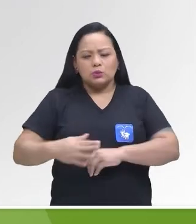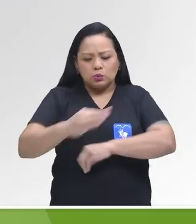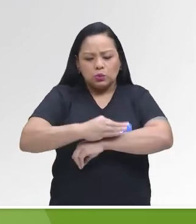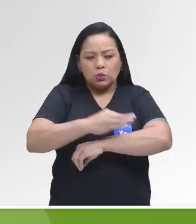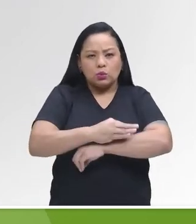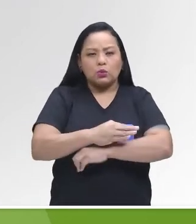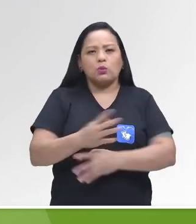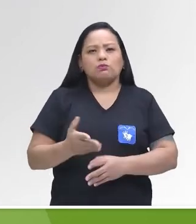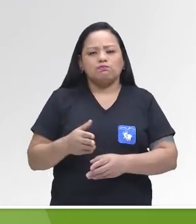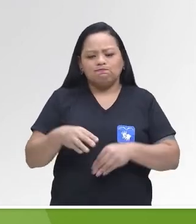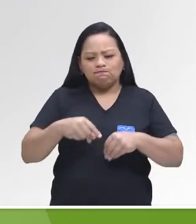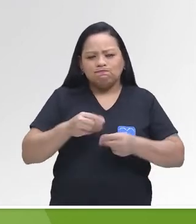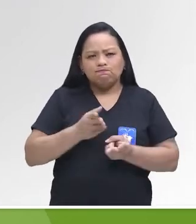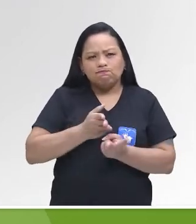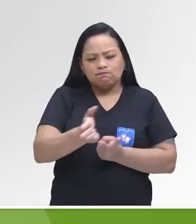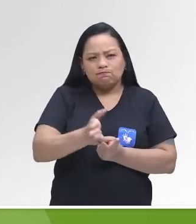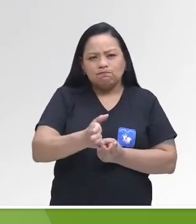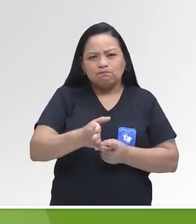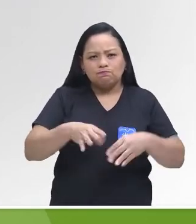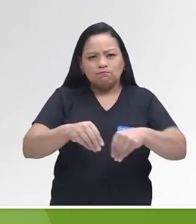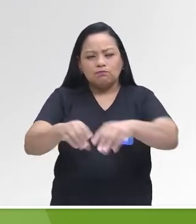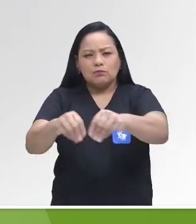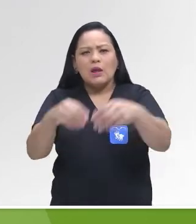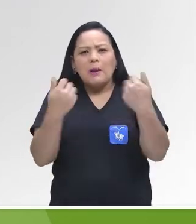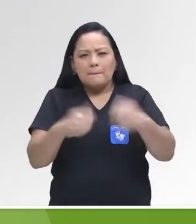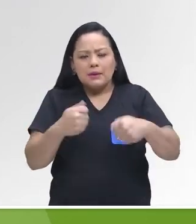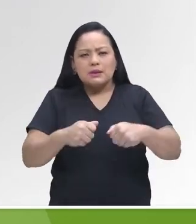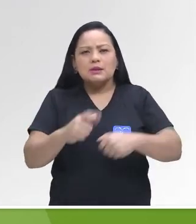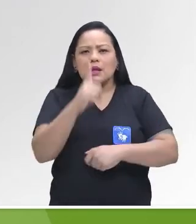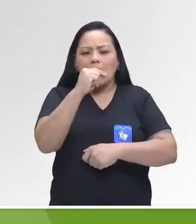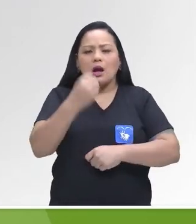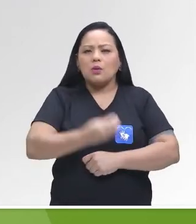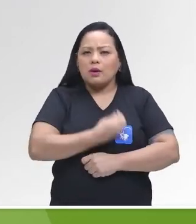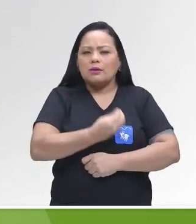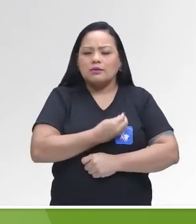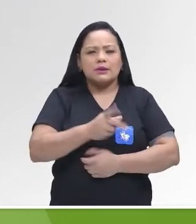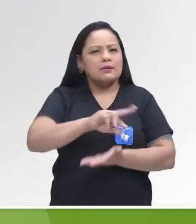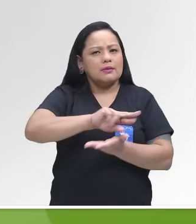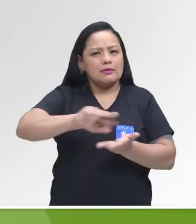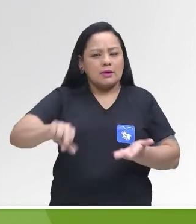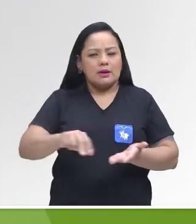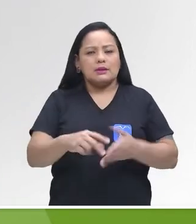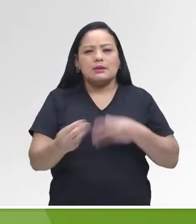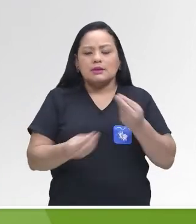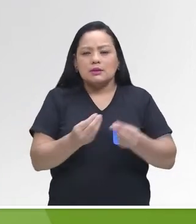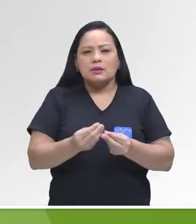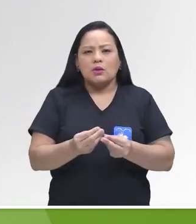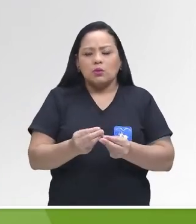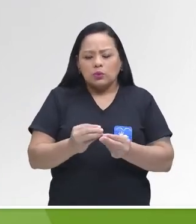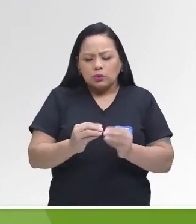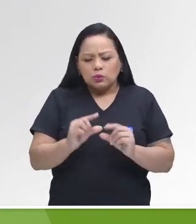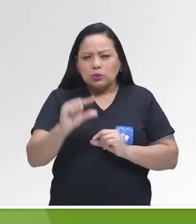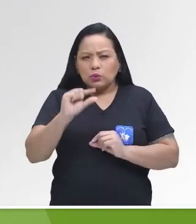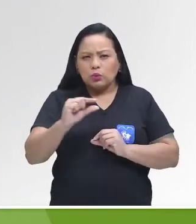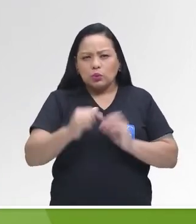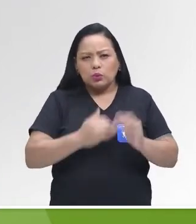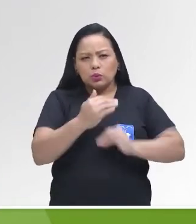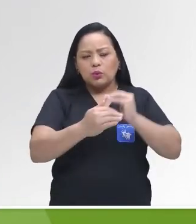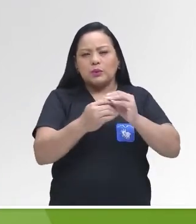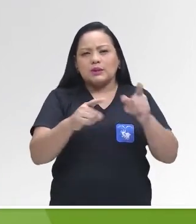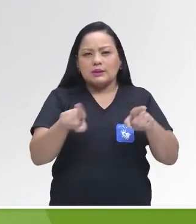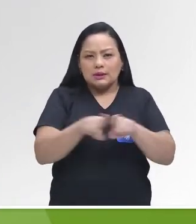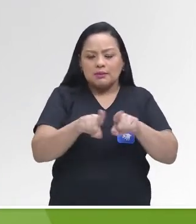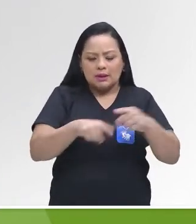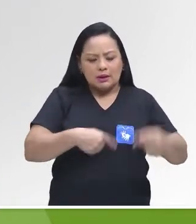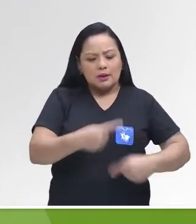fase terrestre, eles ainda vão depender da água para muitas coisas, tá? Então, a fase larval, na fase de reprodução, né? A